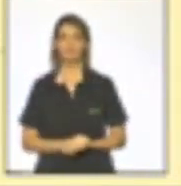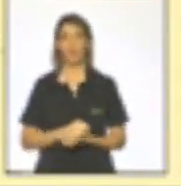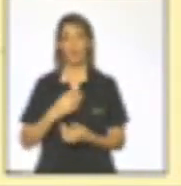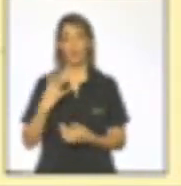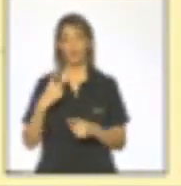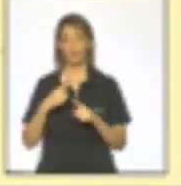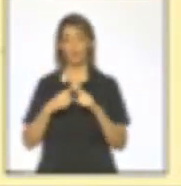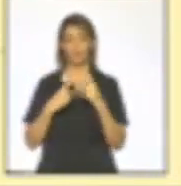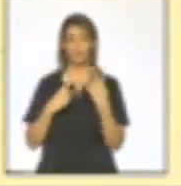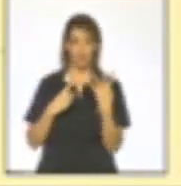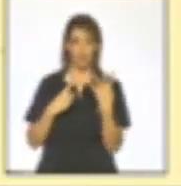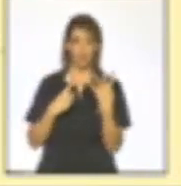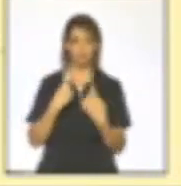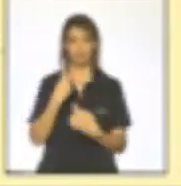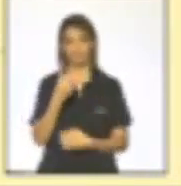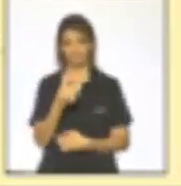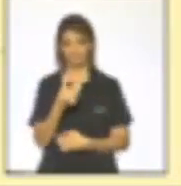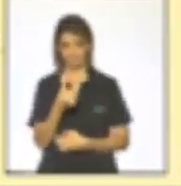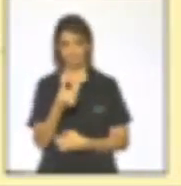vezes 4,